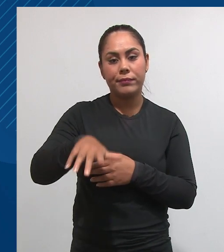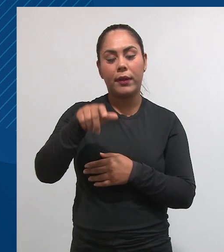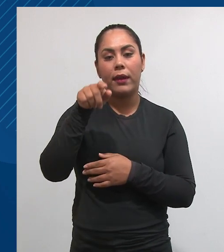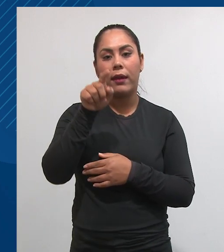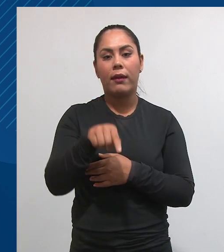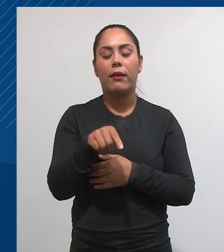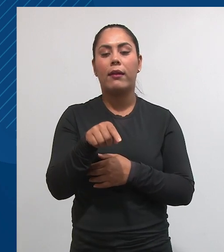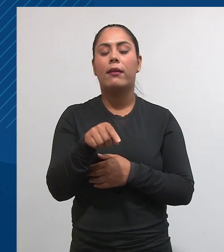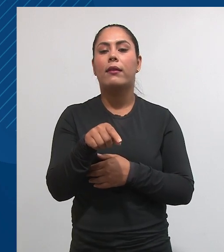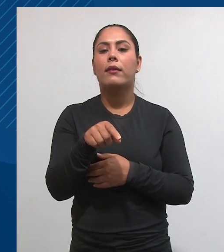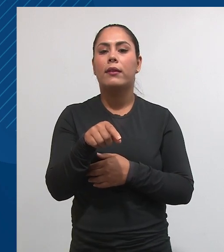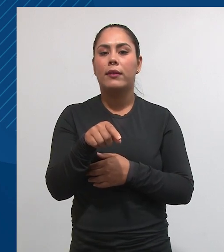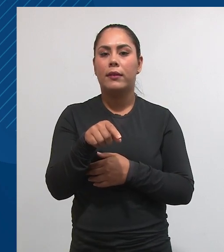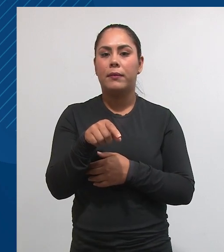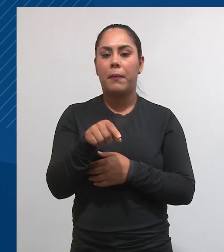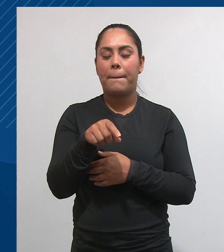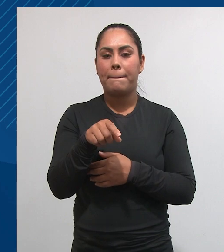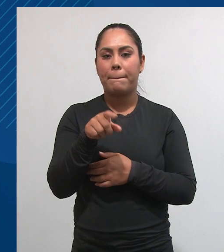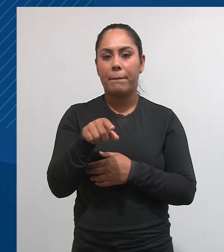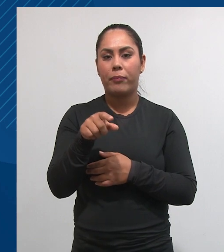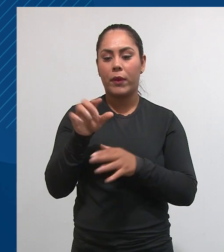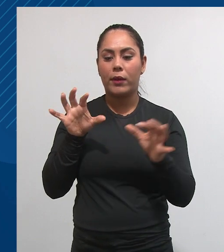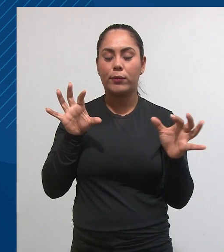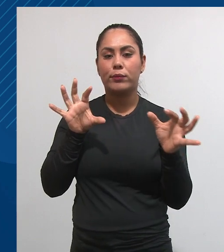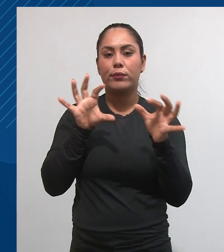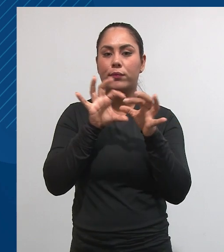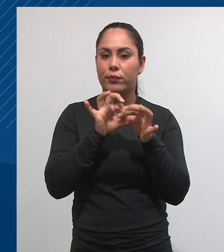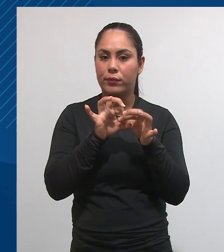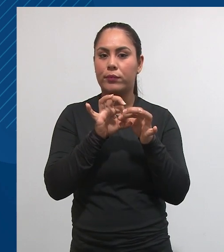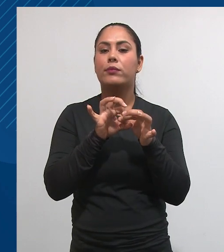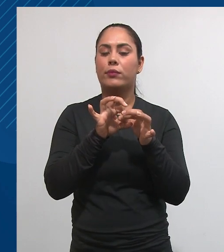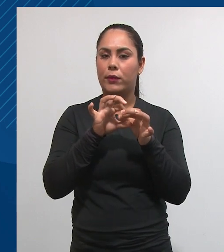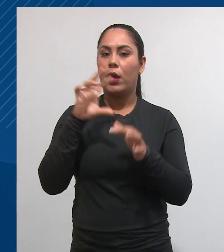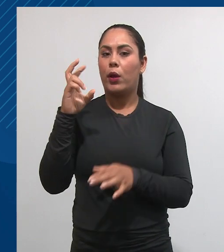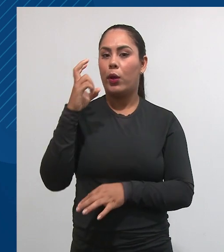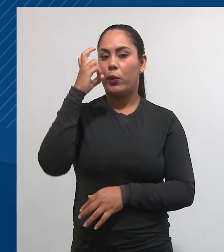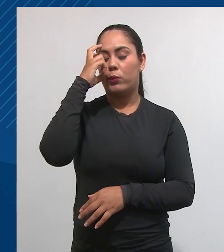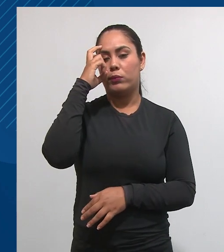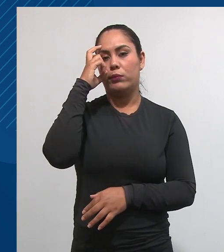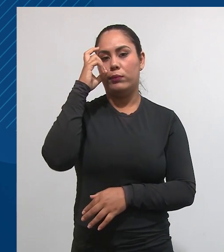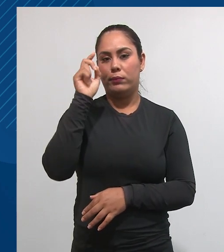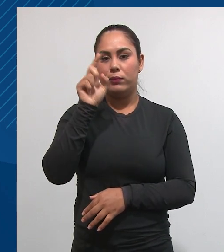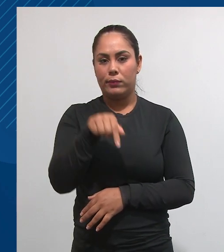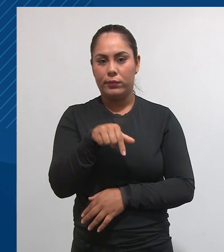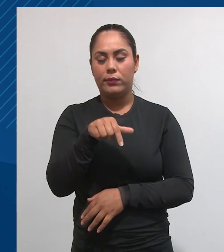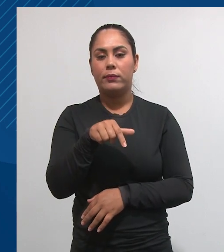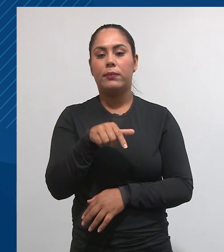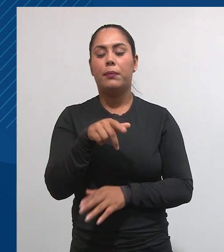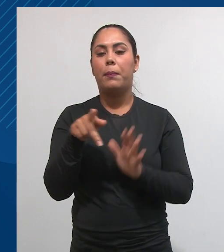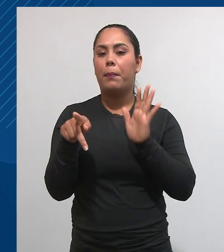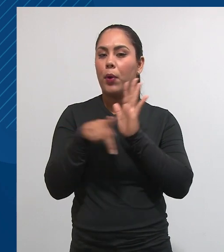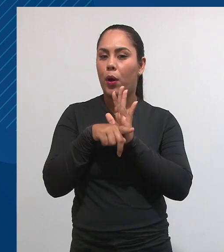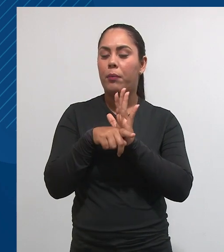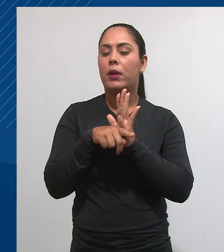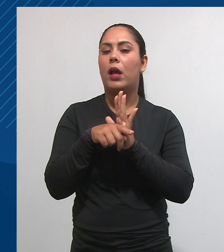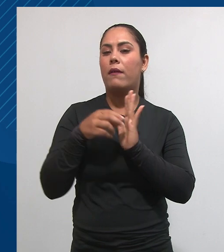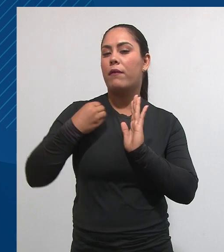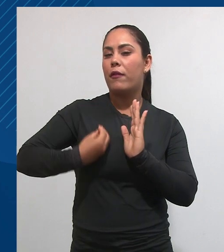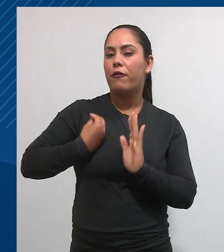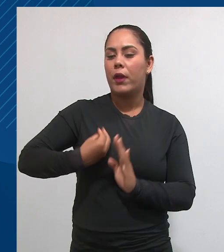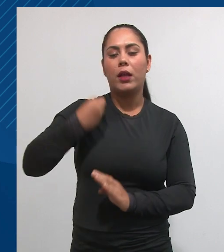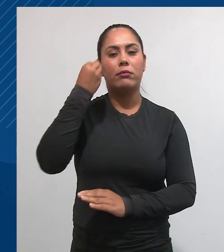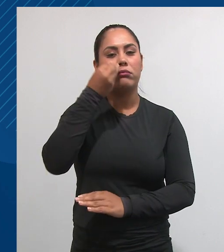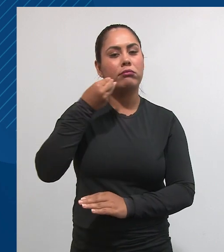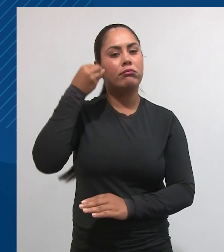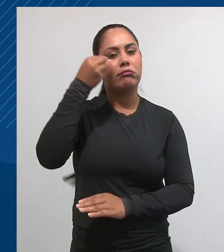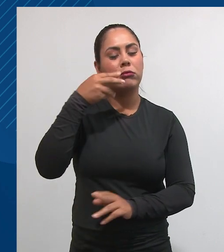ela está, né, relacionada à questão da cultura, a cultura vivenciada